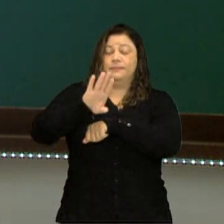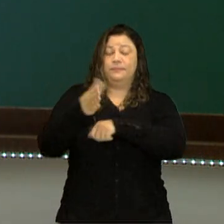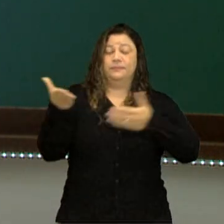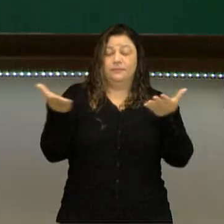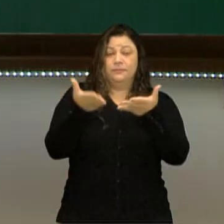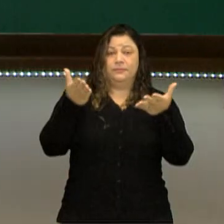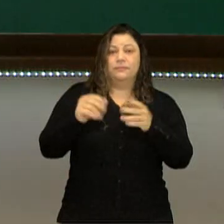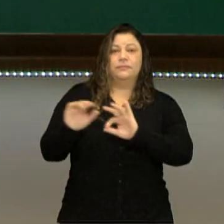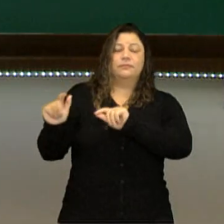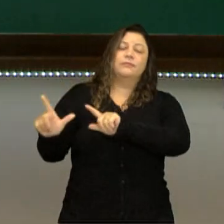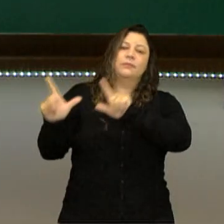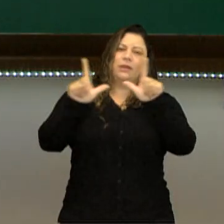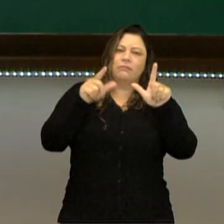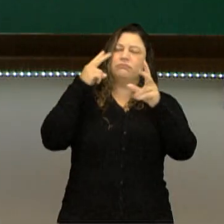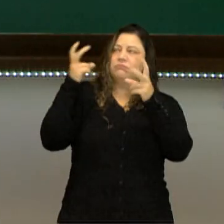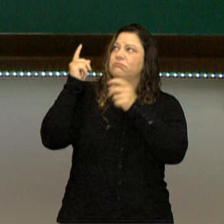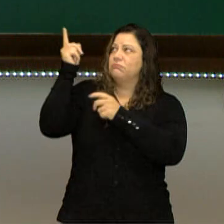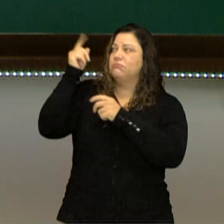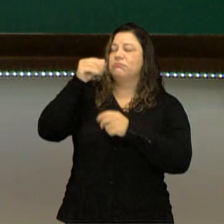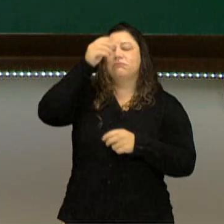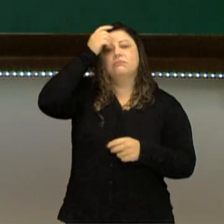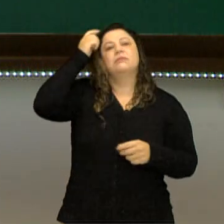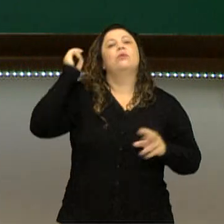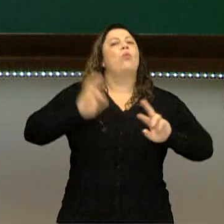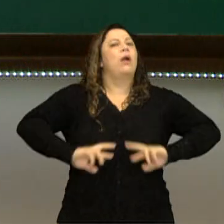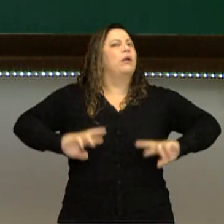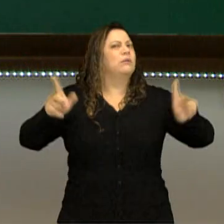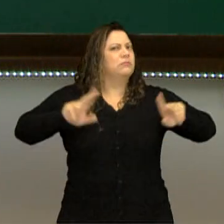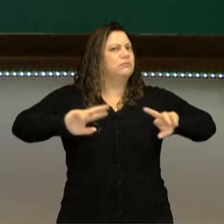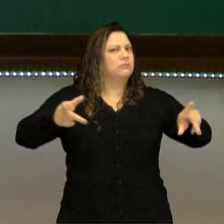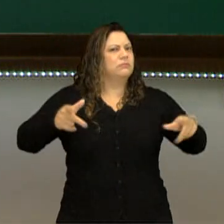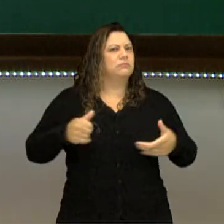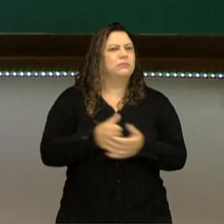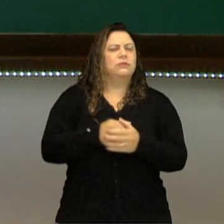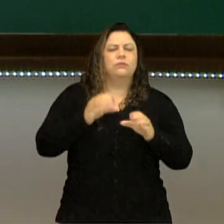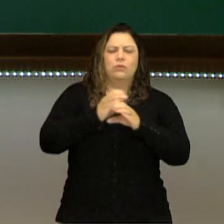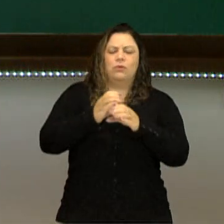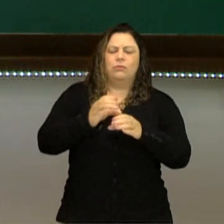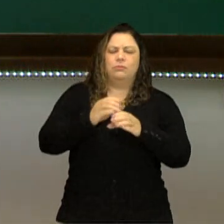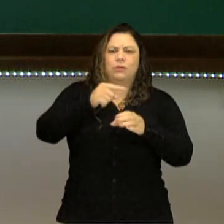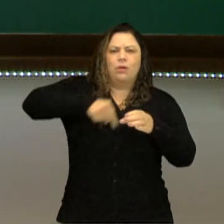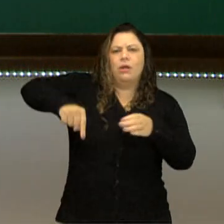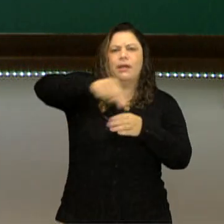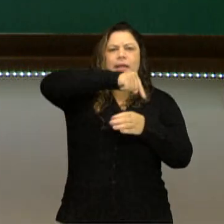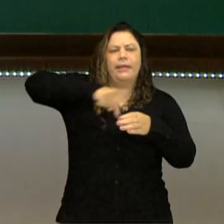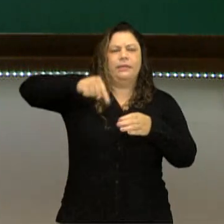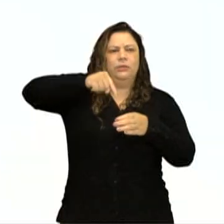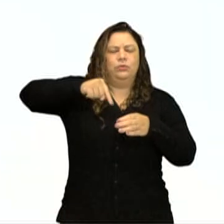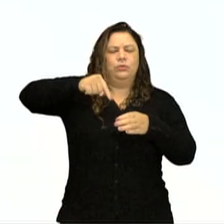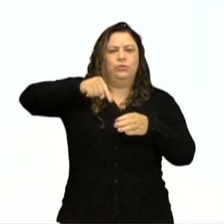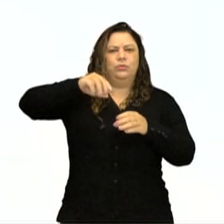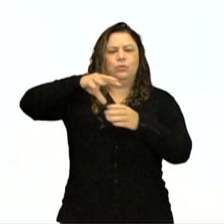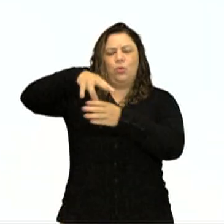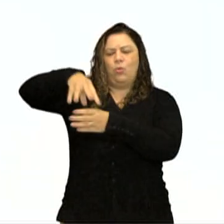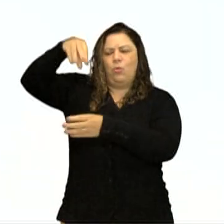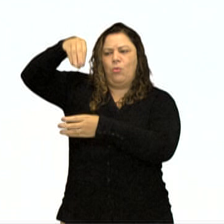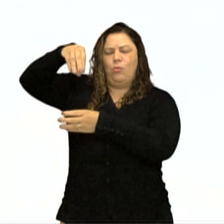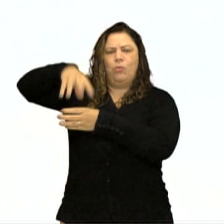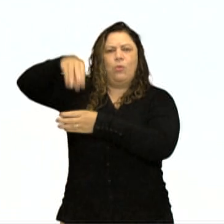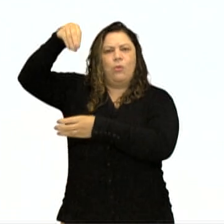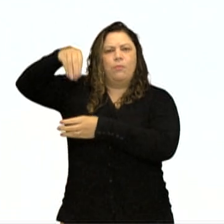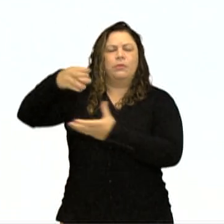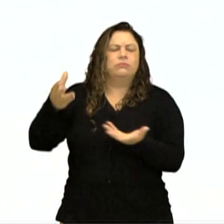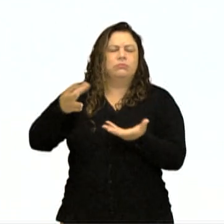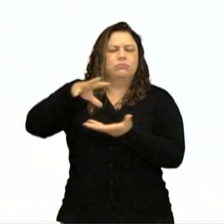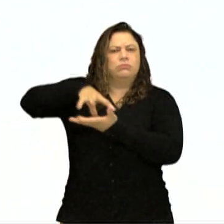próximo slide está falando exatamente isso. Qual a diferença entre os corpos redondos e os corpos e os poliedros? Que são todos